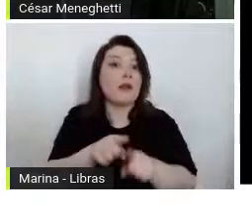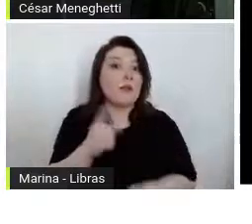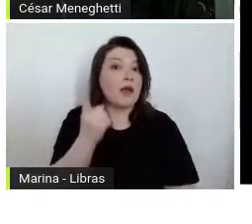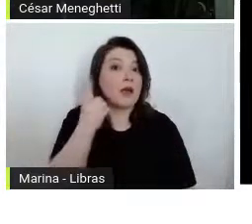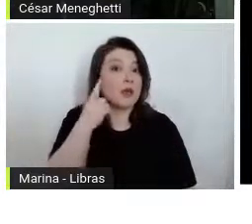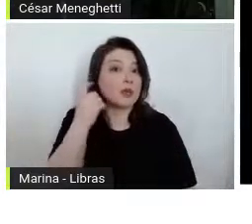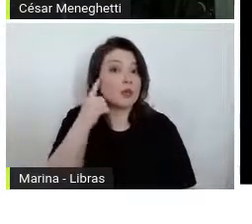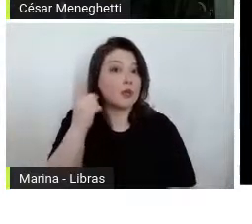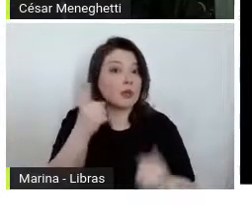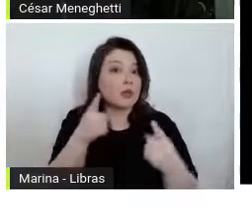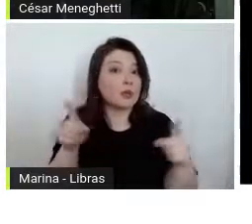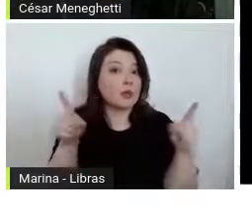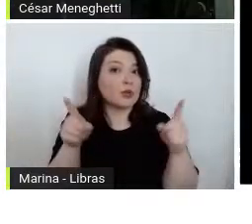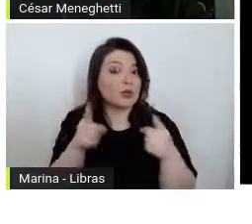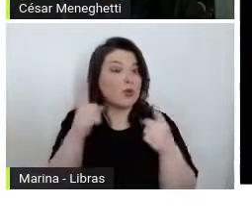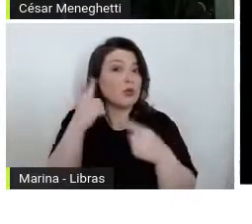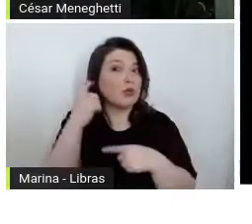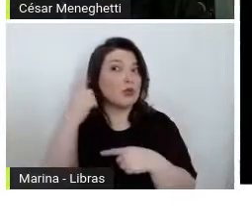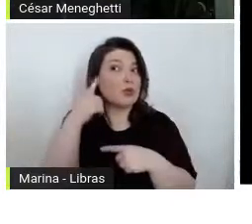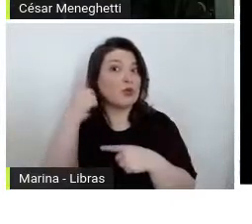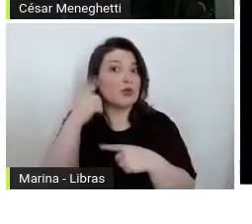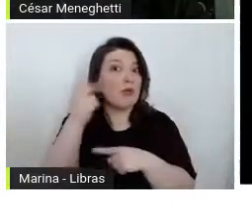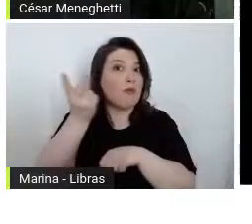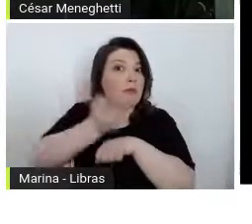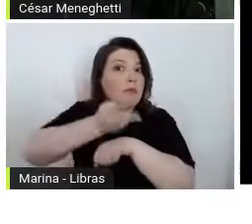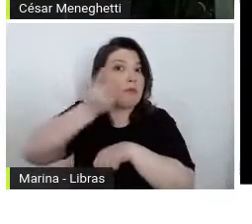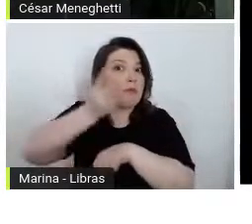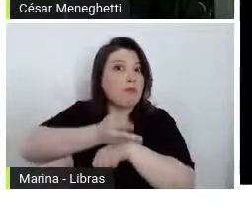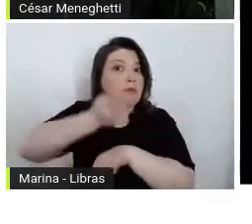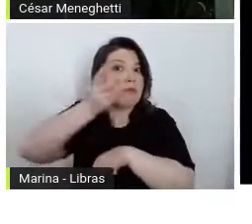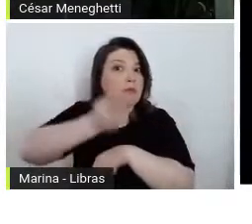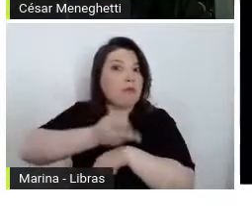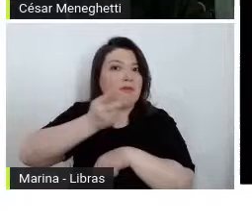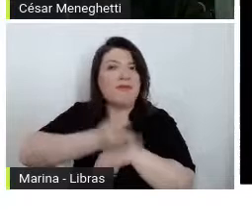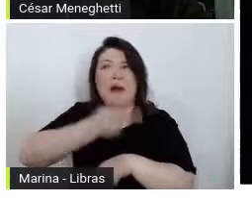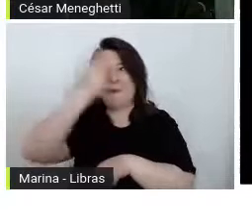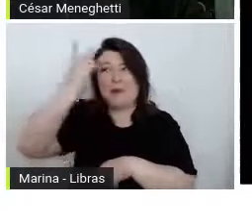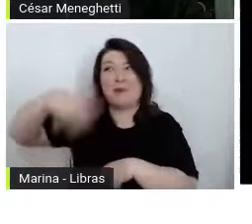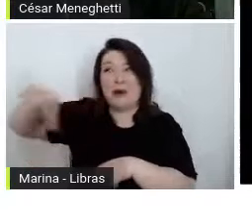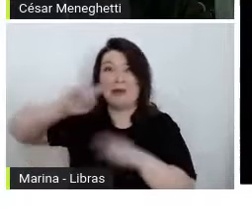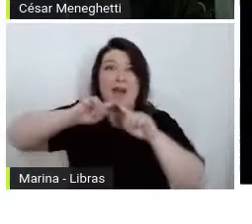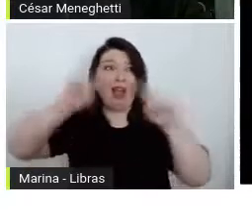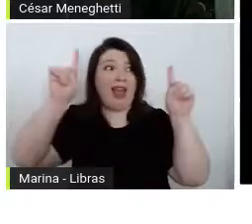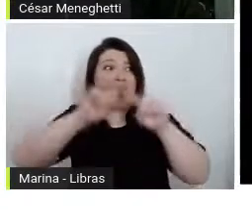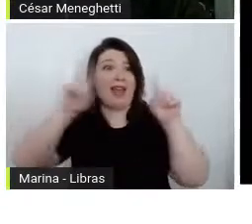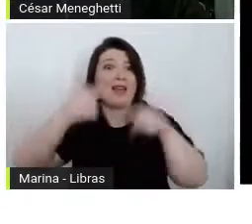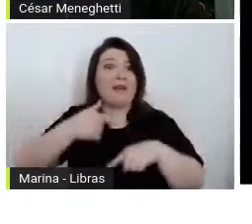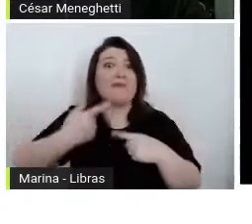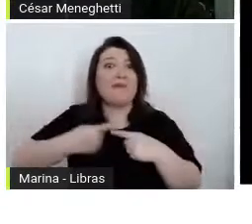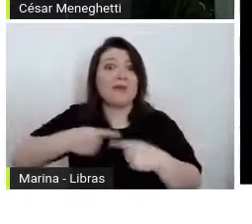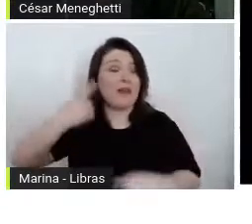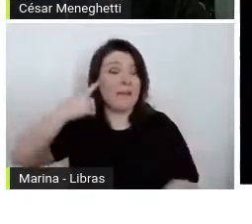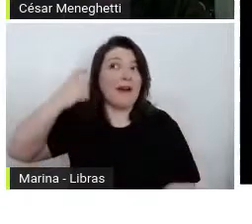Todo ambiente mundo contínuo. reclamou desse som que não aguentava mais depois de 2 dias escutar o mesmo som. que é meio,